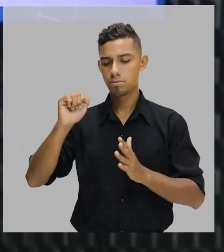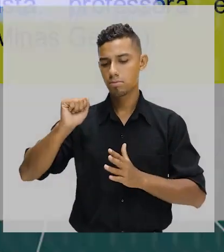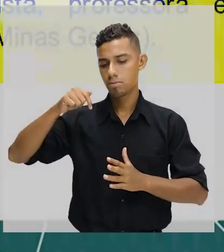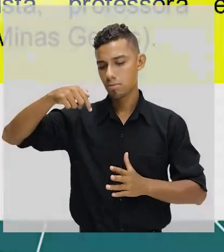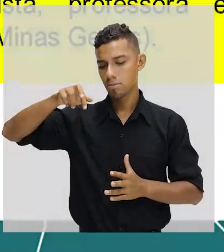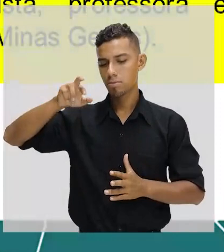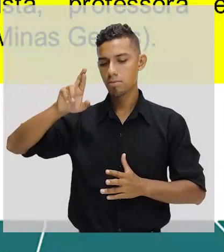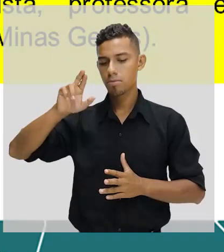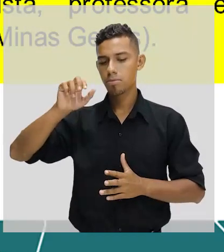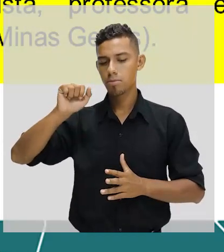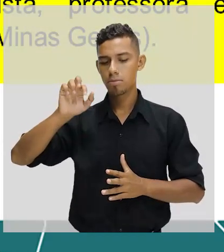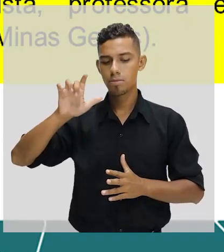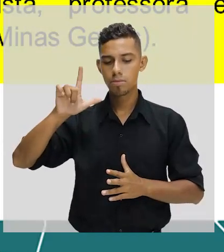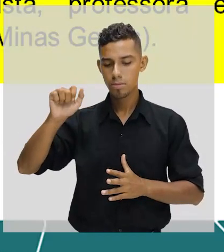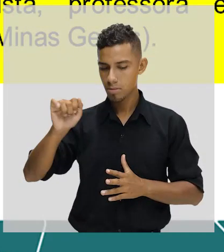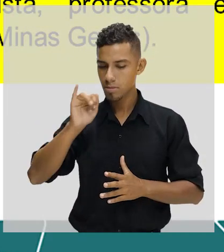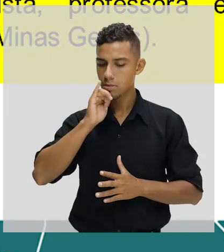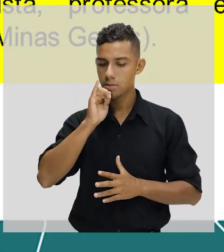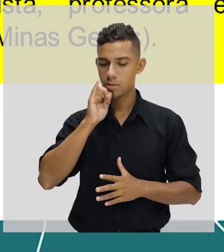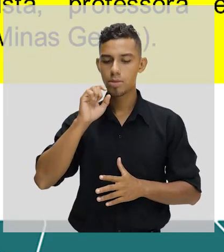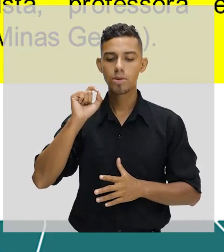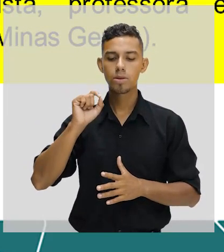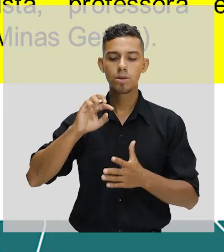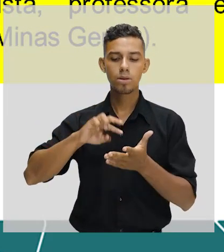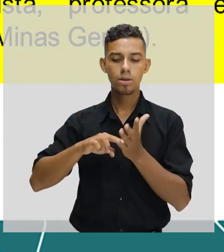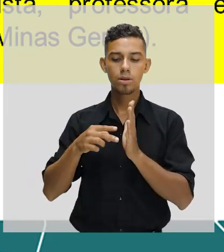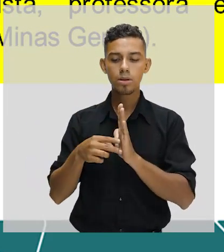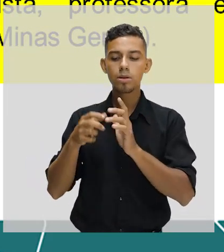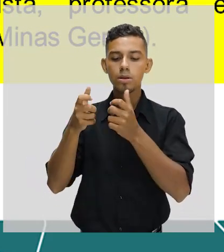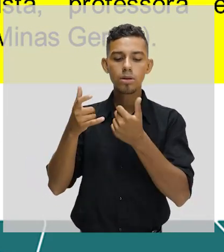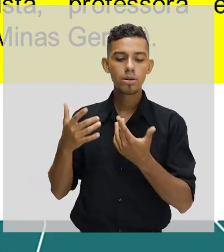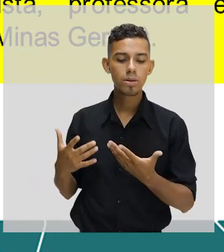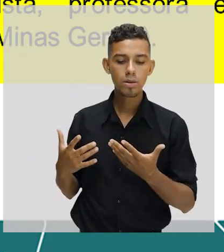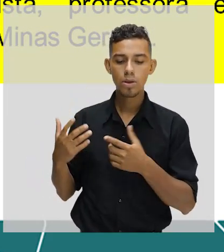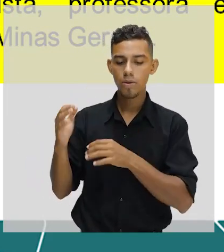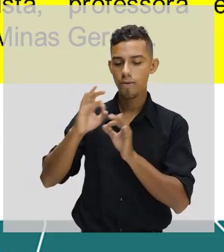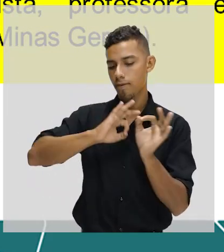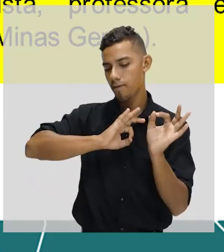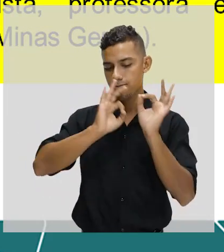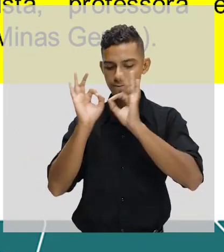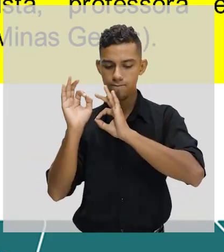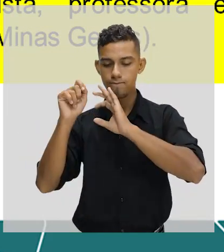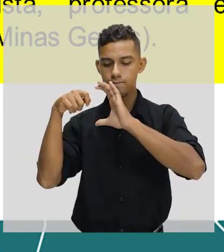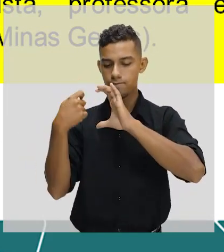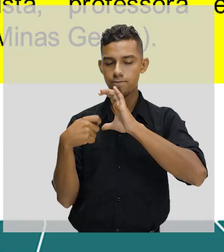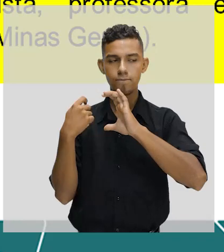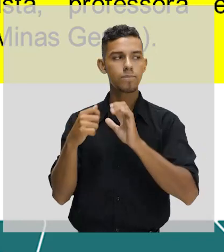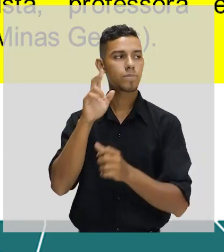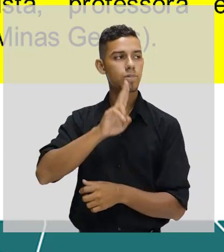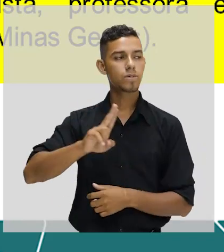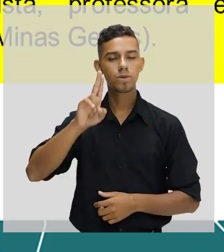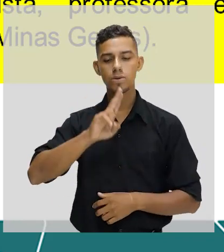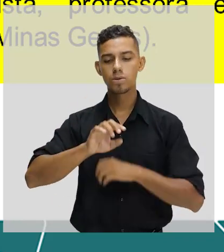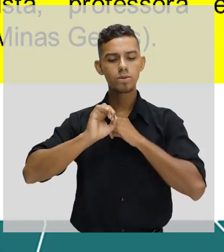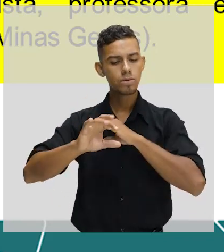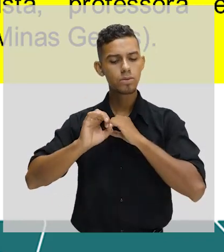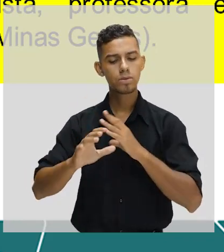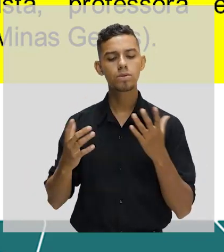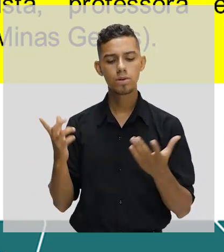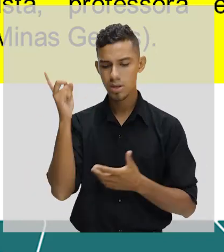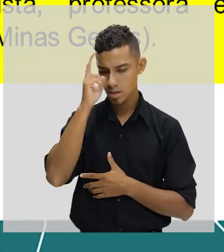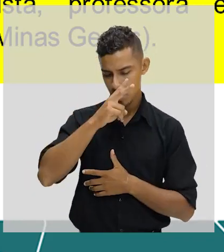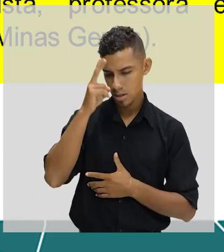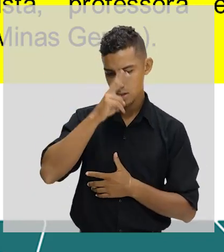prática. Aquarela. O que falta são vídeos na internet ensinando a utilizar aquarela. Lembram daquele